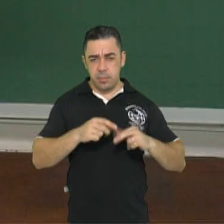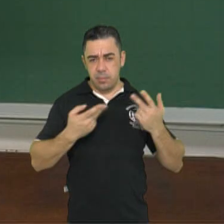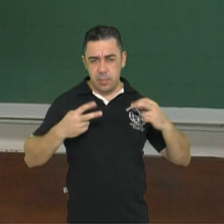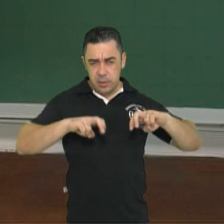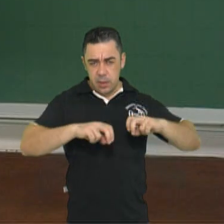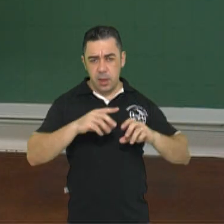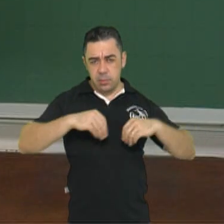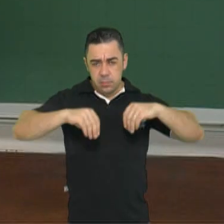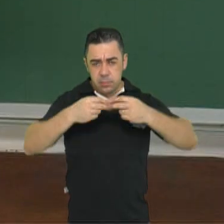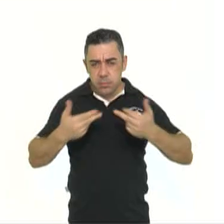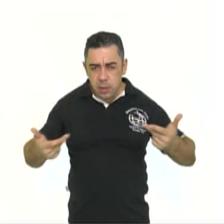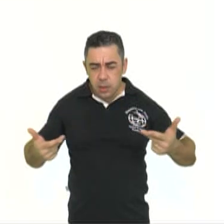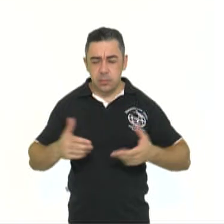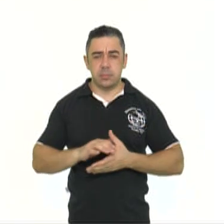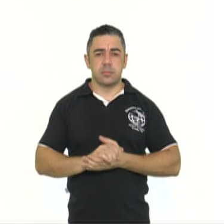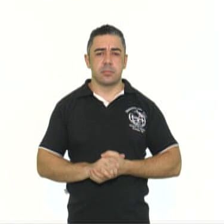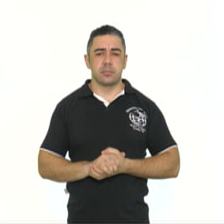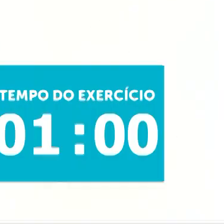mineração.